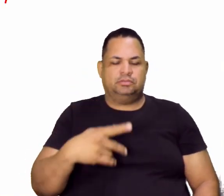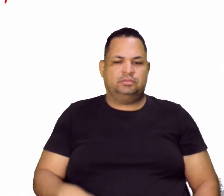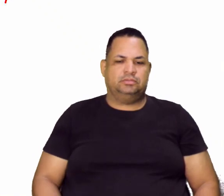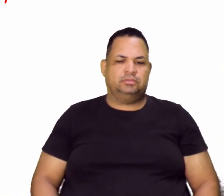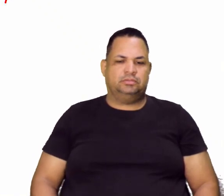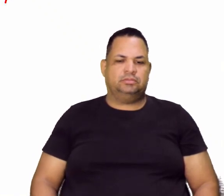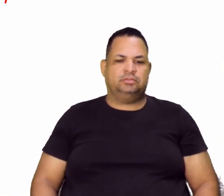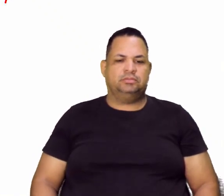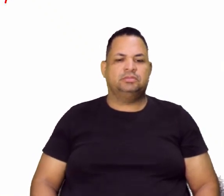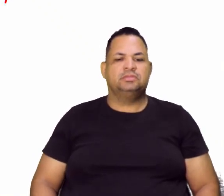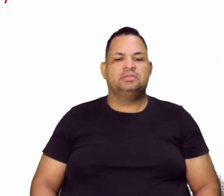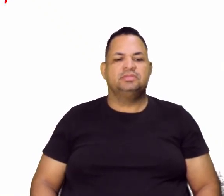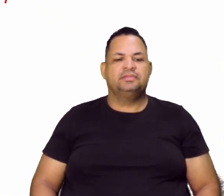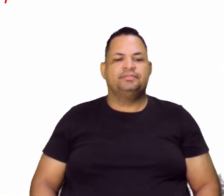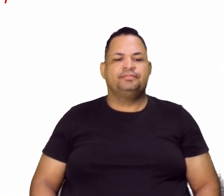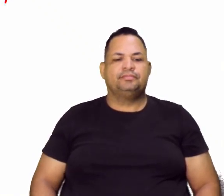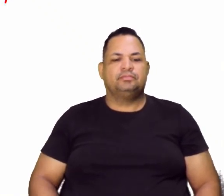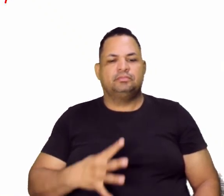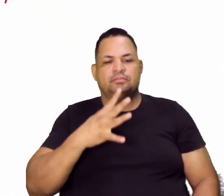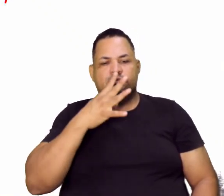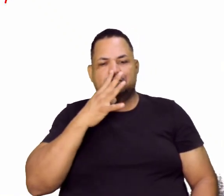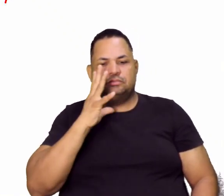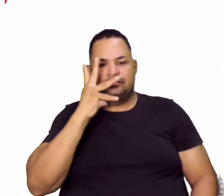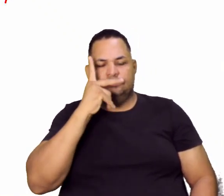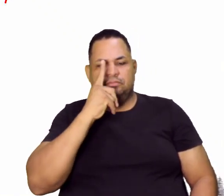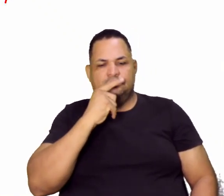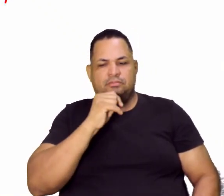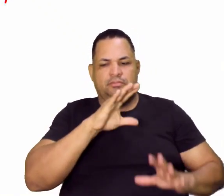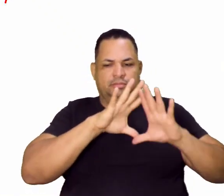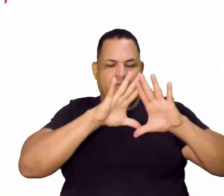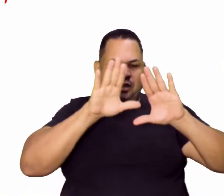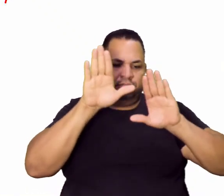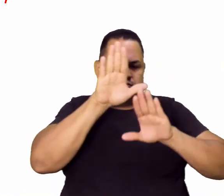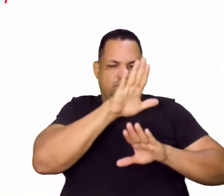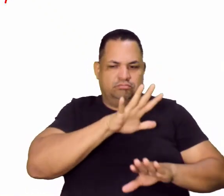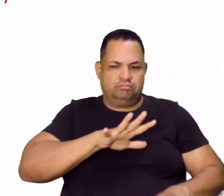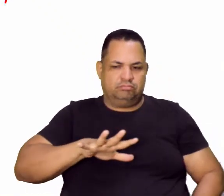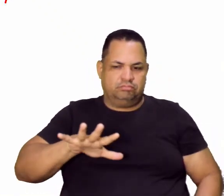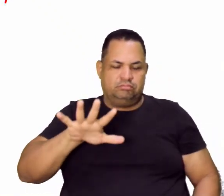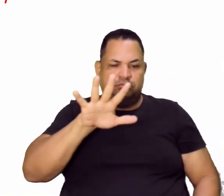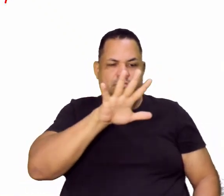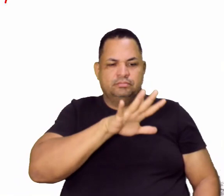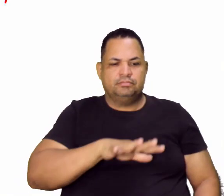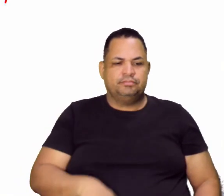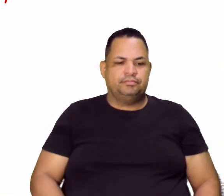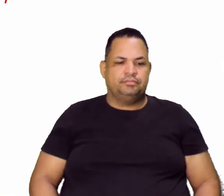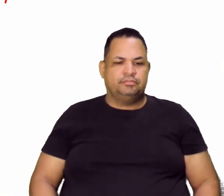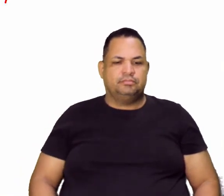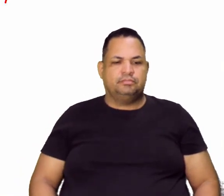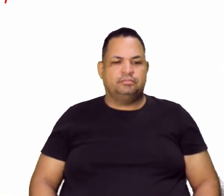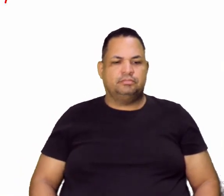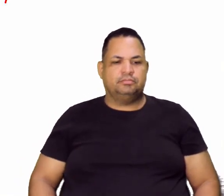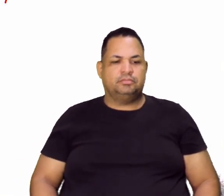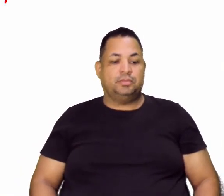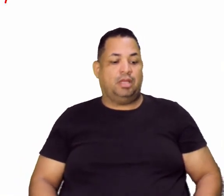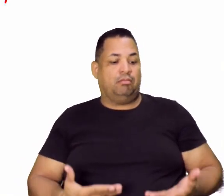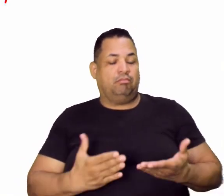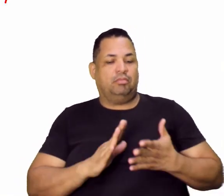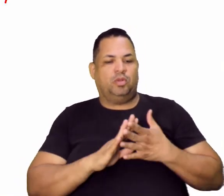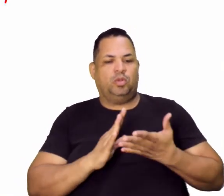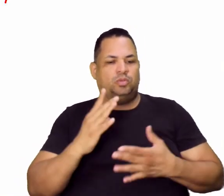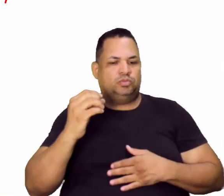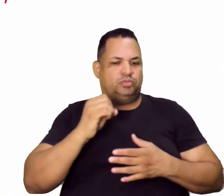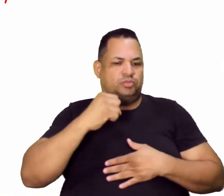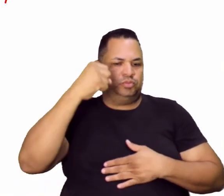da própria sociedade, né? Admiração pela beleza do cenário? Também não. Surpresa pelo jogo de luz e